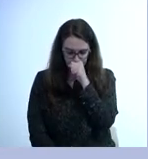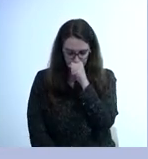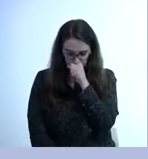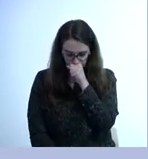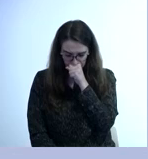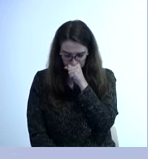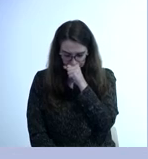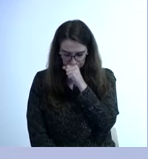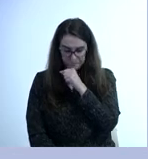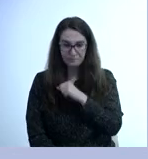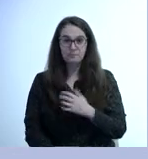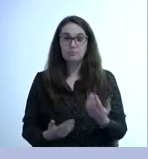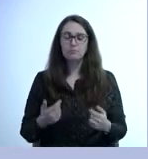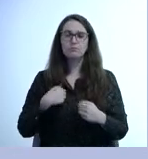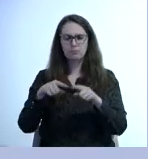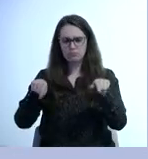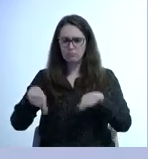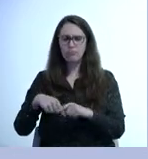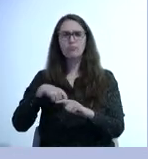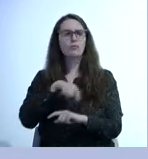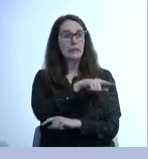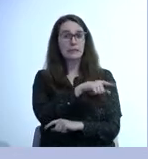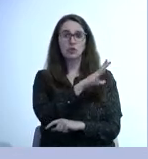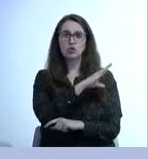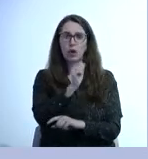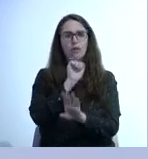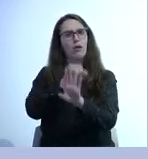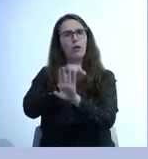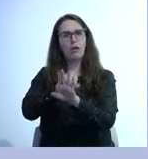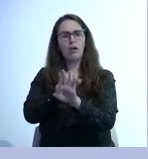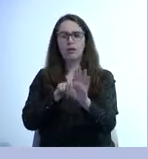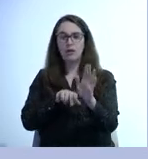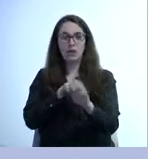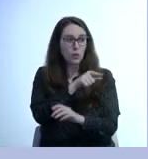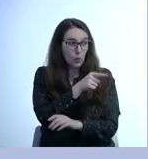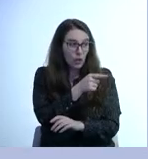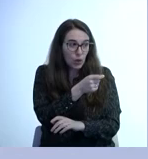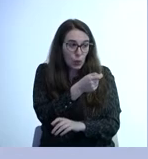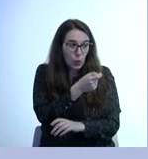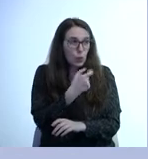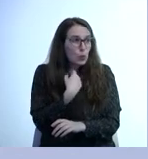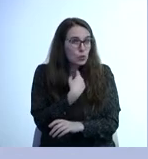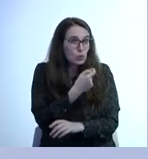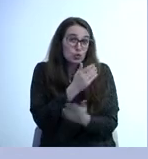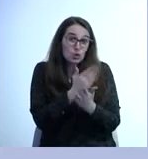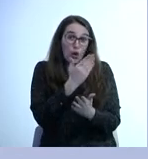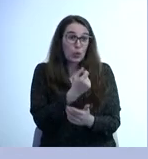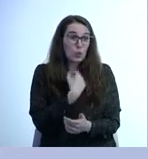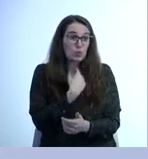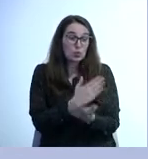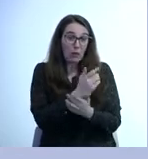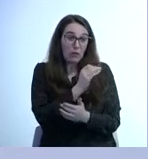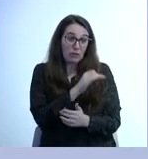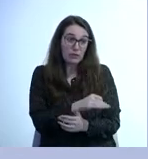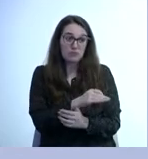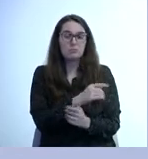Luís bateu-me à porta, dizendo, tu ainda não tinhas apenas acabado o curso, exato. Mas quis